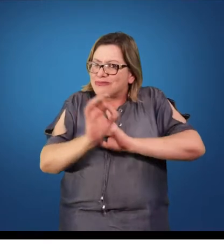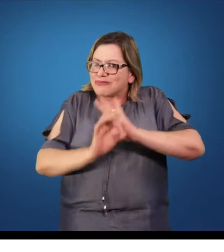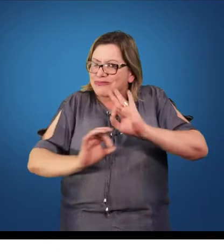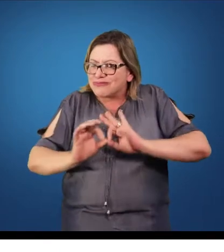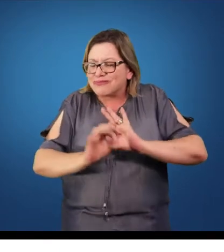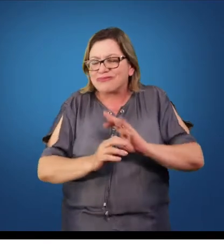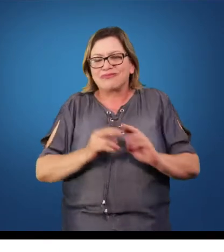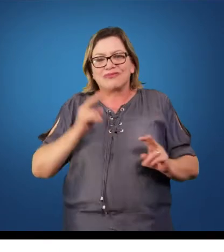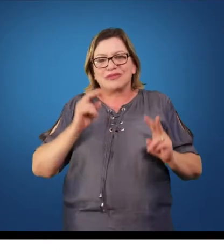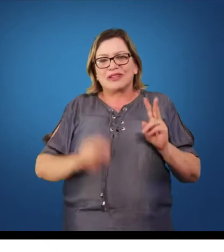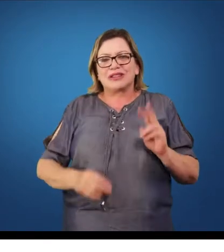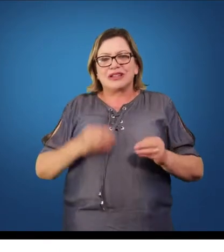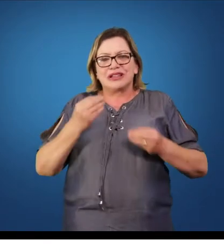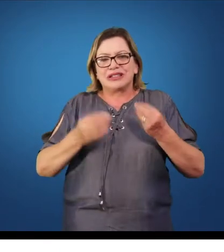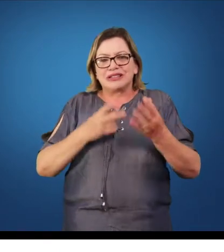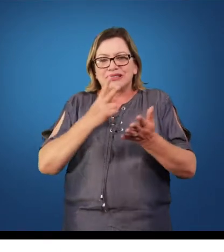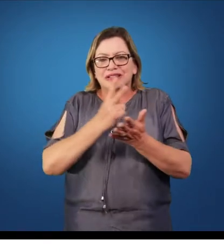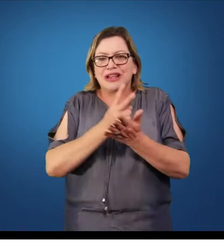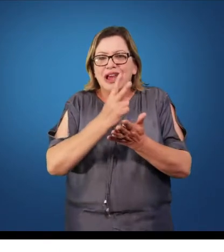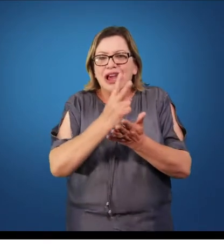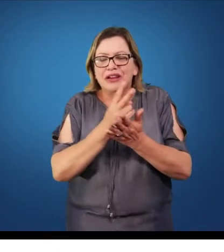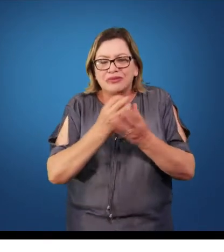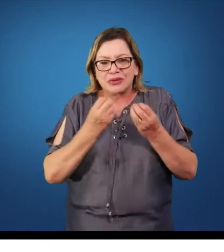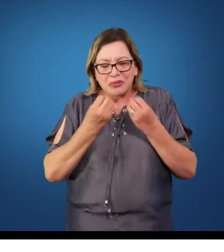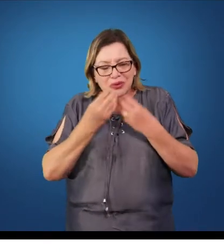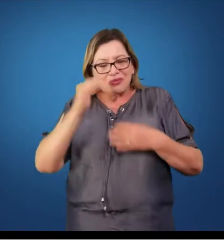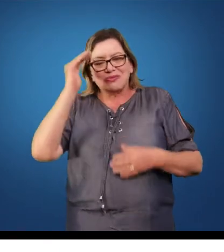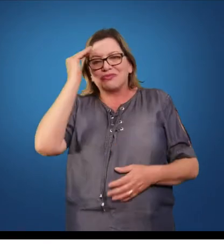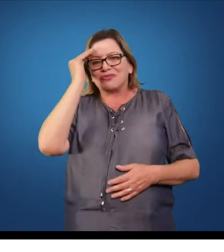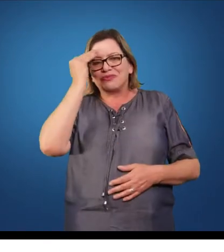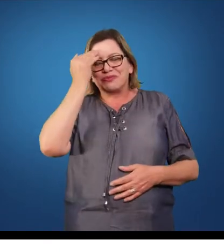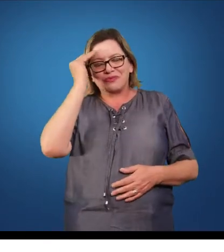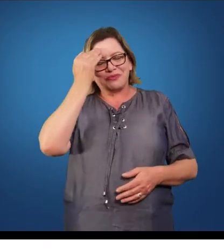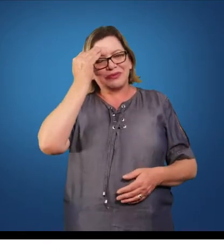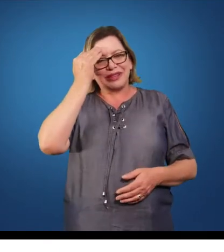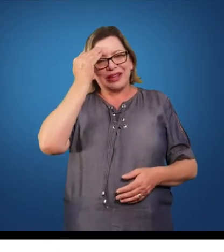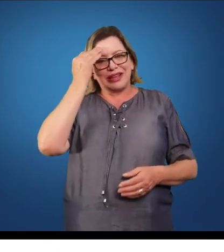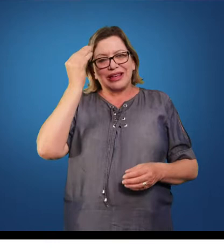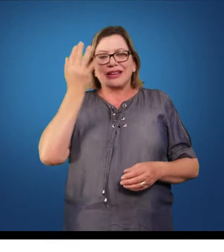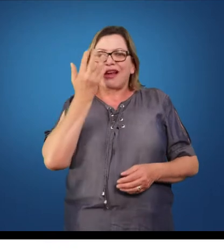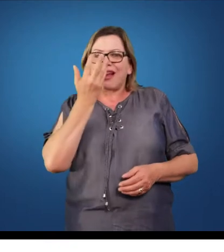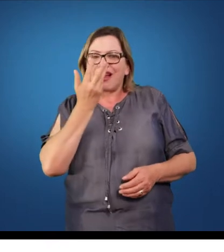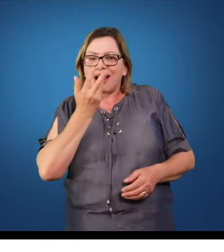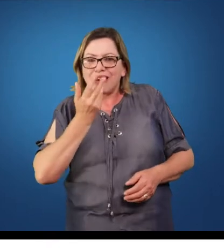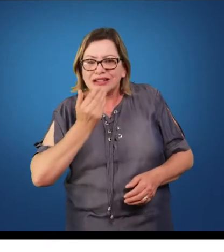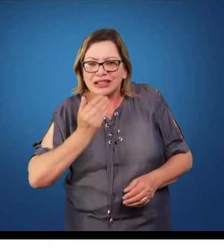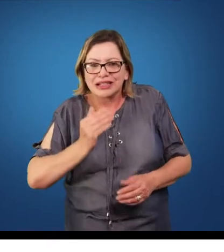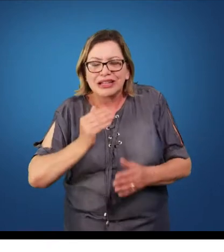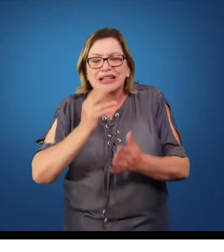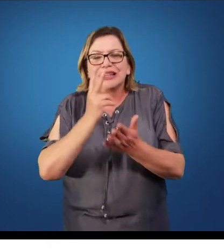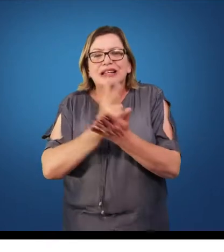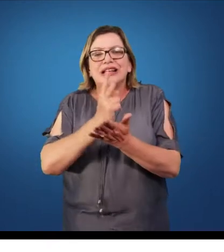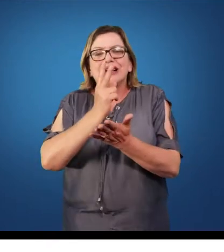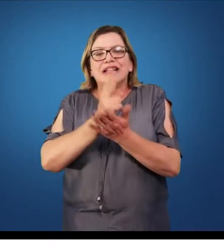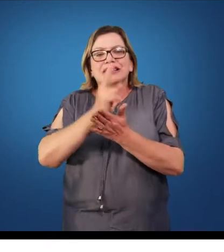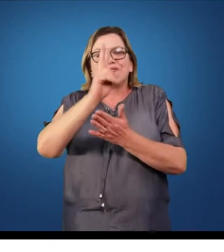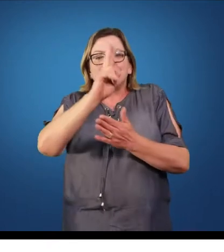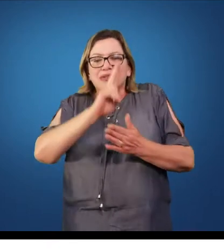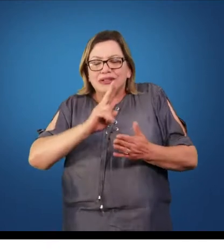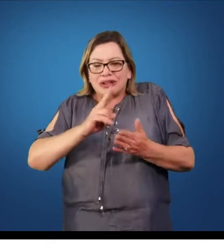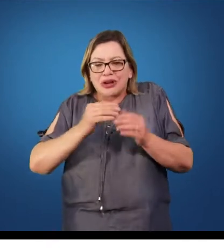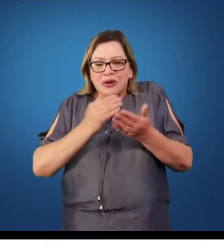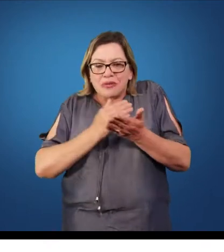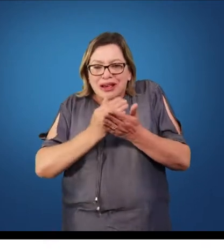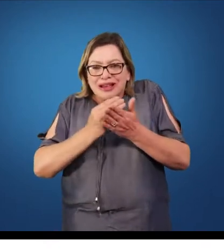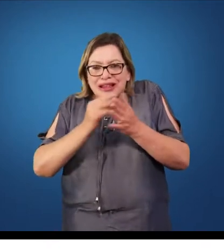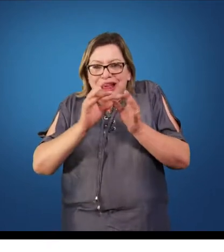Certo? E é sempre bom que vocês entendam que com a criança nós sempre utilizamos do mais